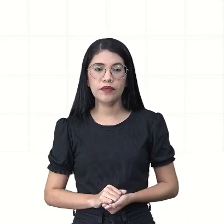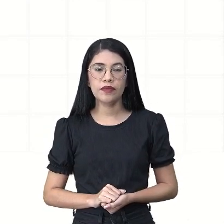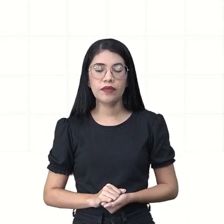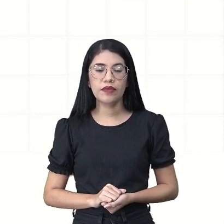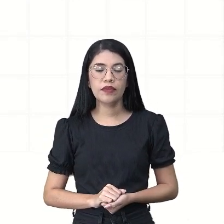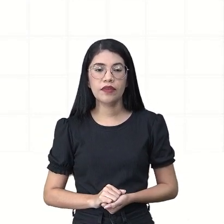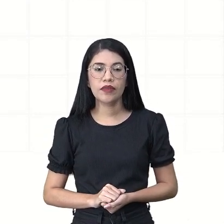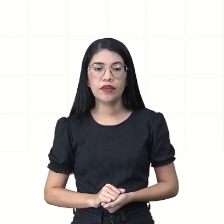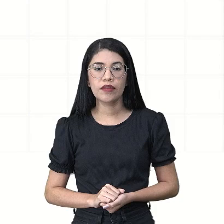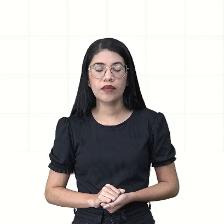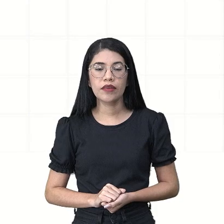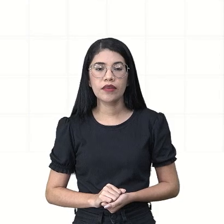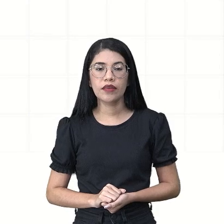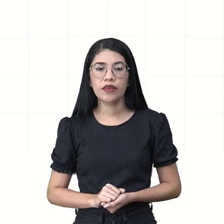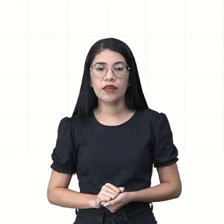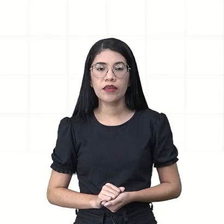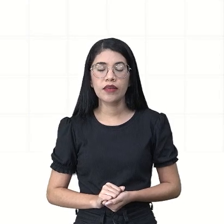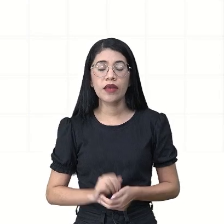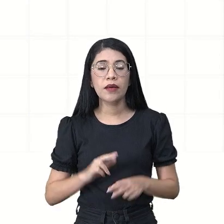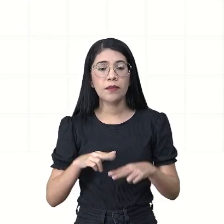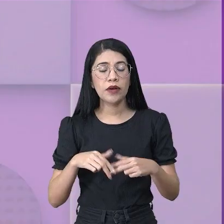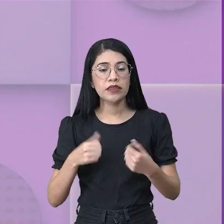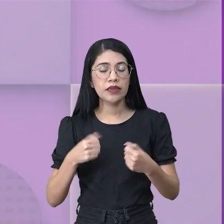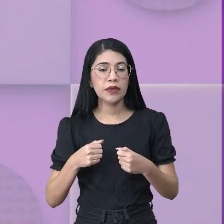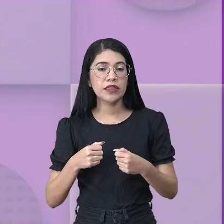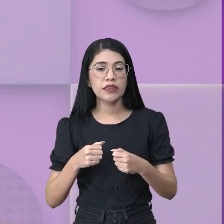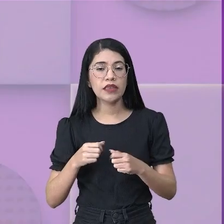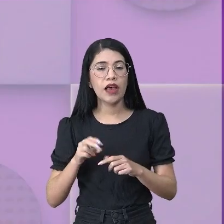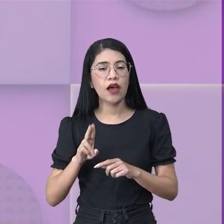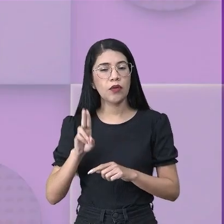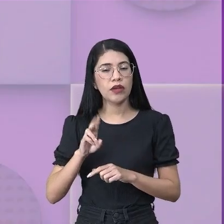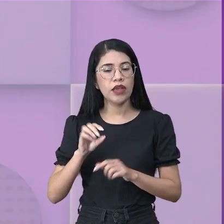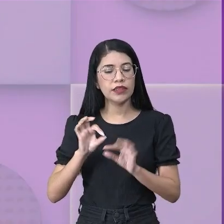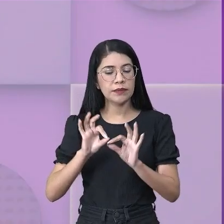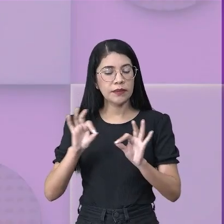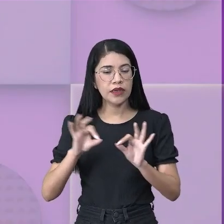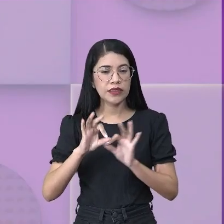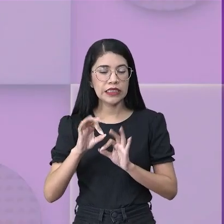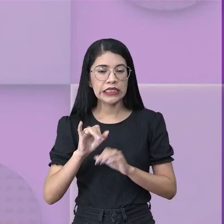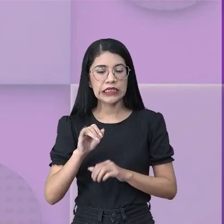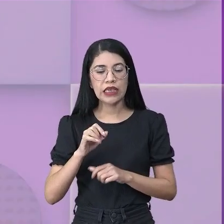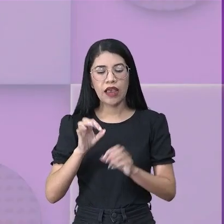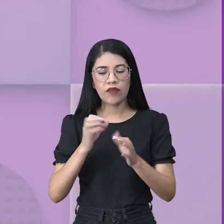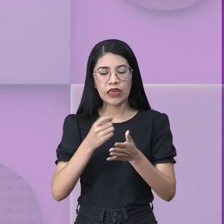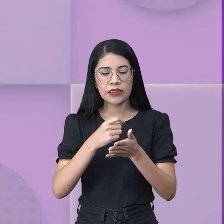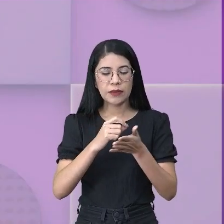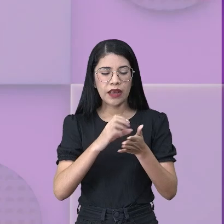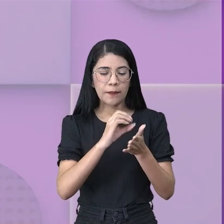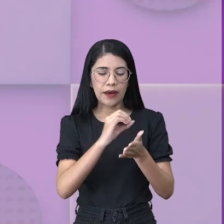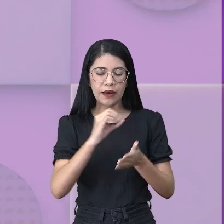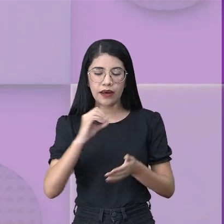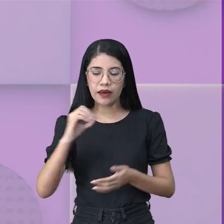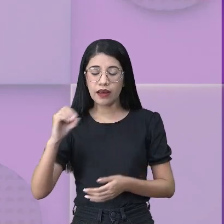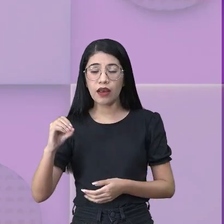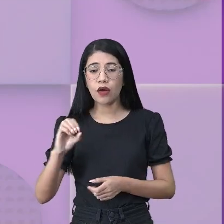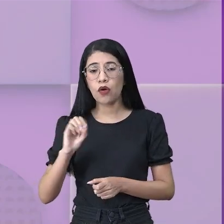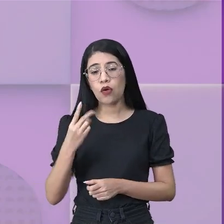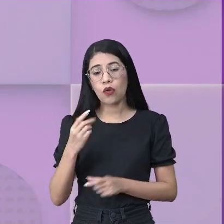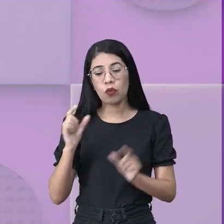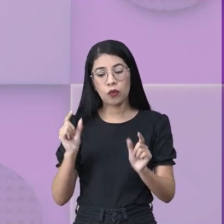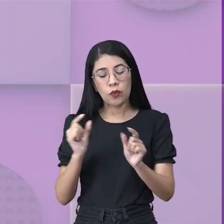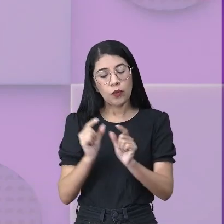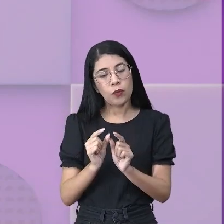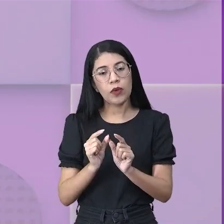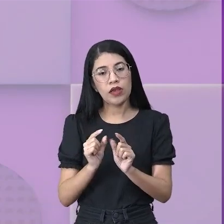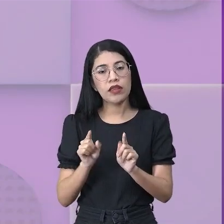Então, por isso aí servem as unidades de medida, né, para a gente, ao invés de ficar escrevendo um número tão grande ou um número tão pequenininho,